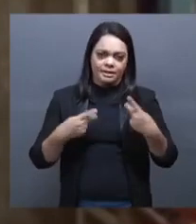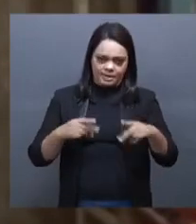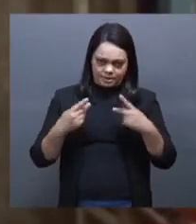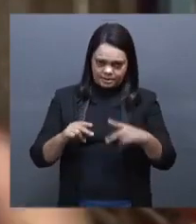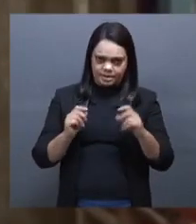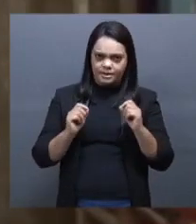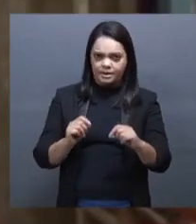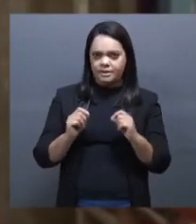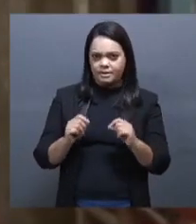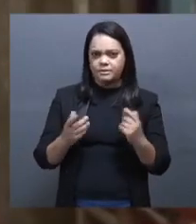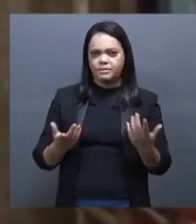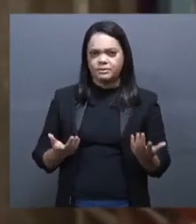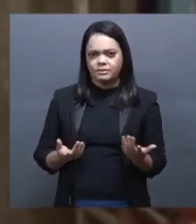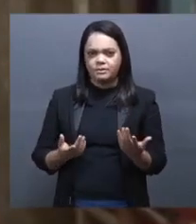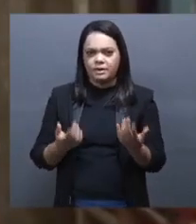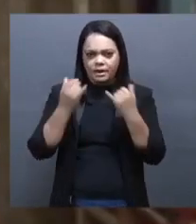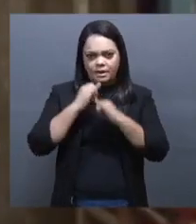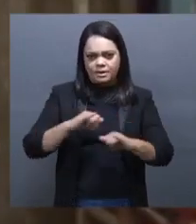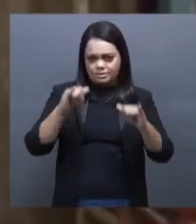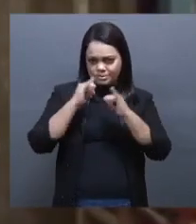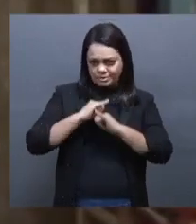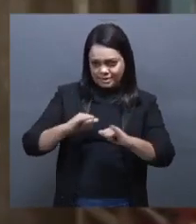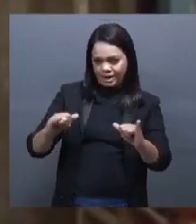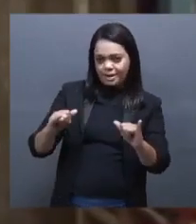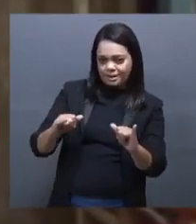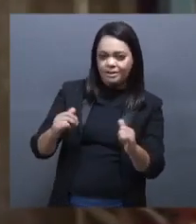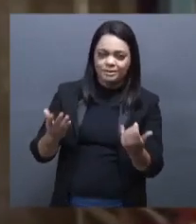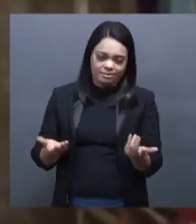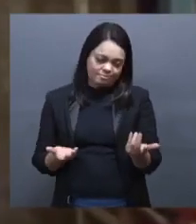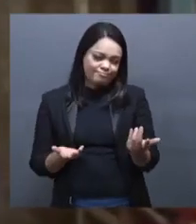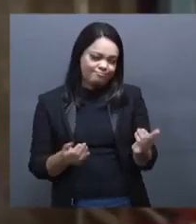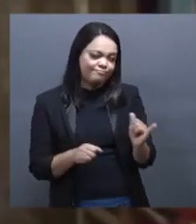medidas que foram anunciadas, né,